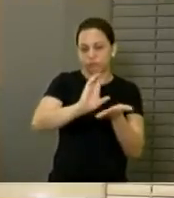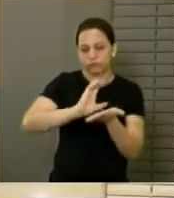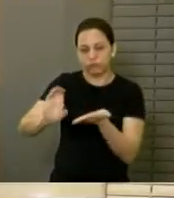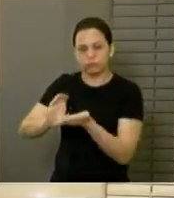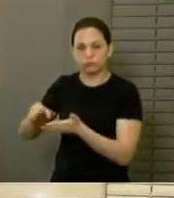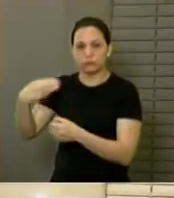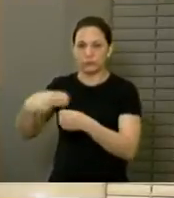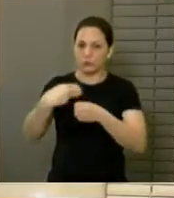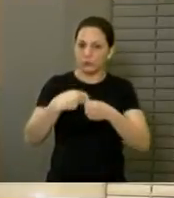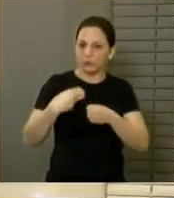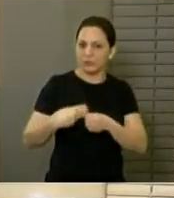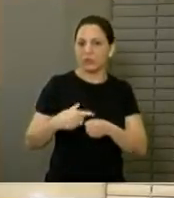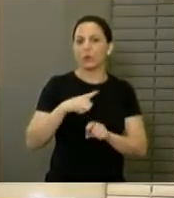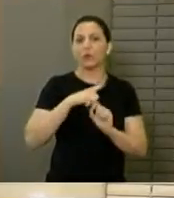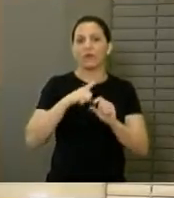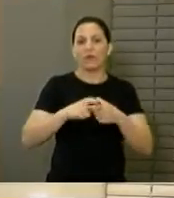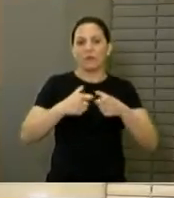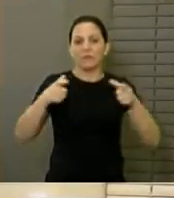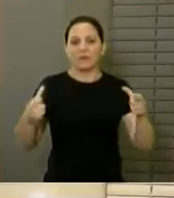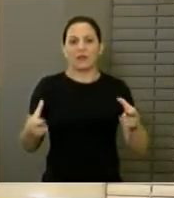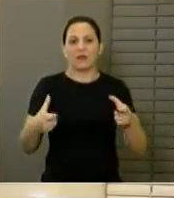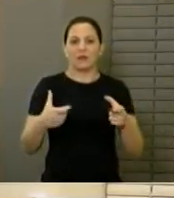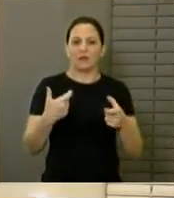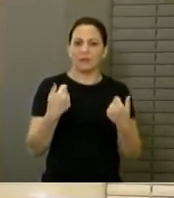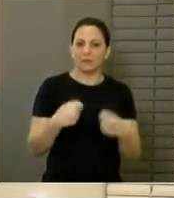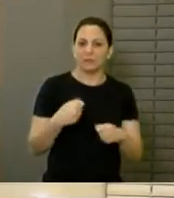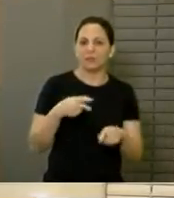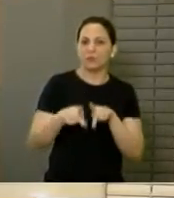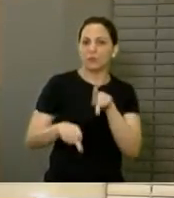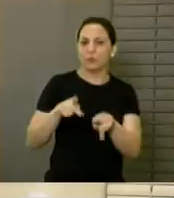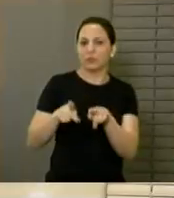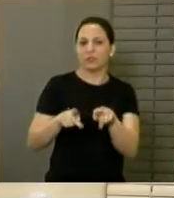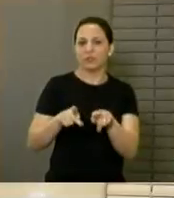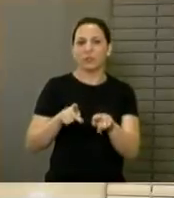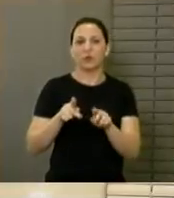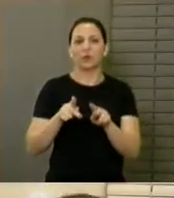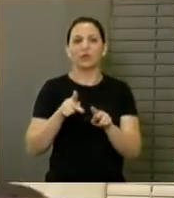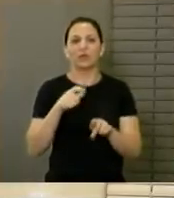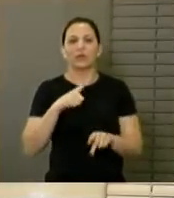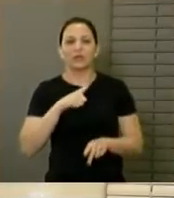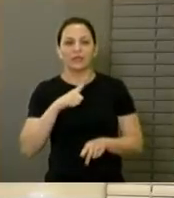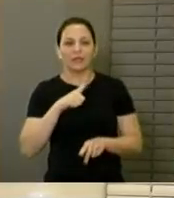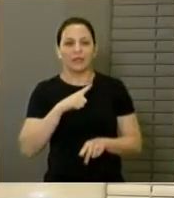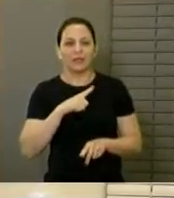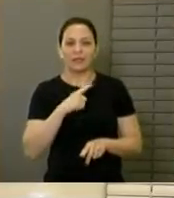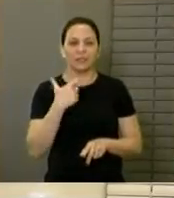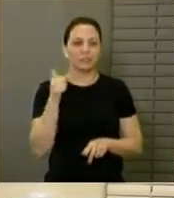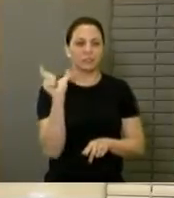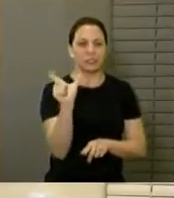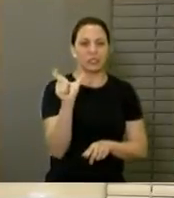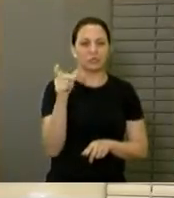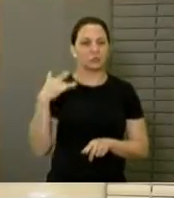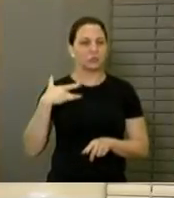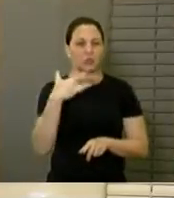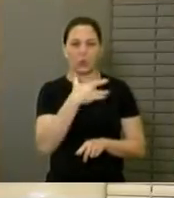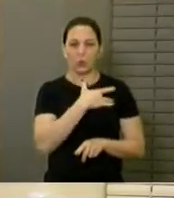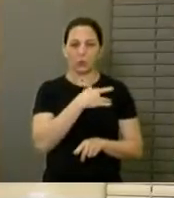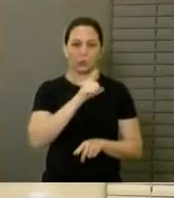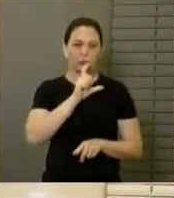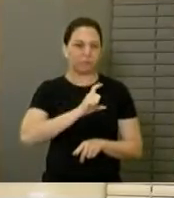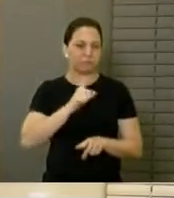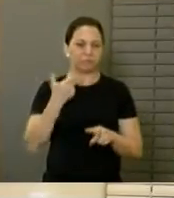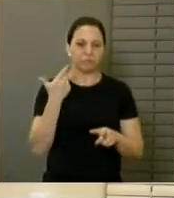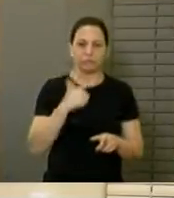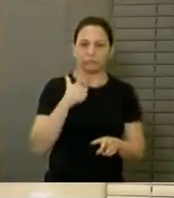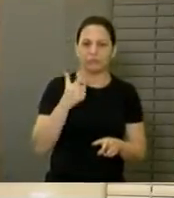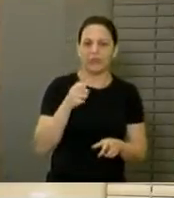municípios, estes verão ampliadas as demandas da população, que sem dinheiro para pagar plano de saúde e educação dos filhos, precisarão